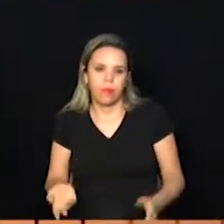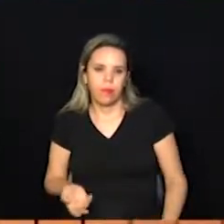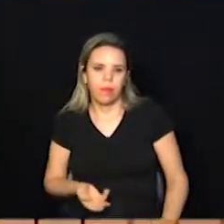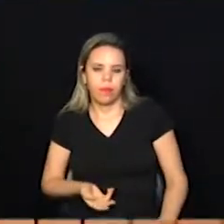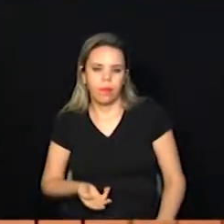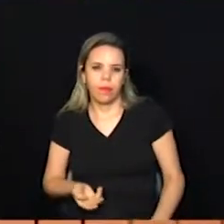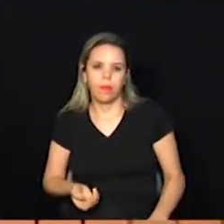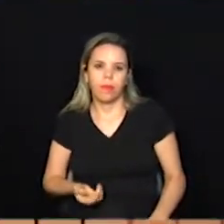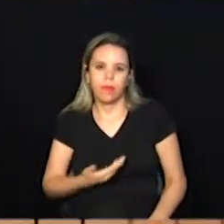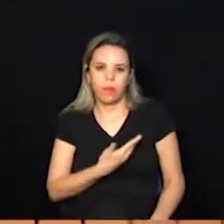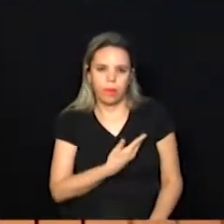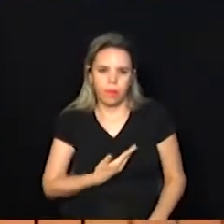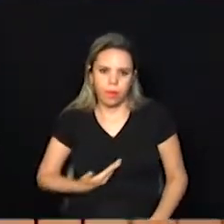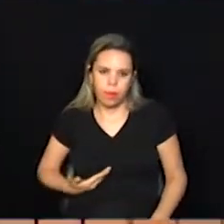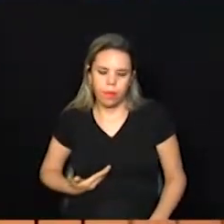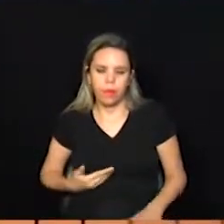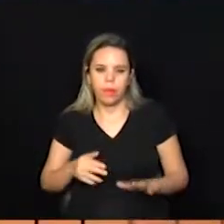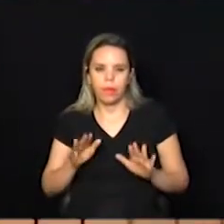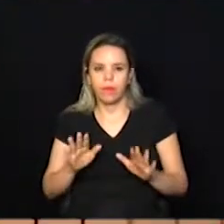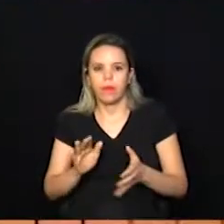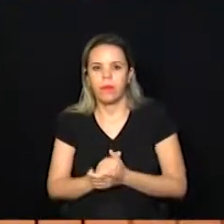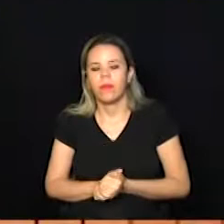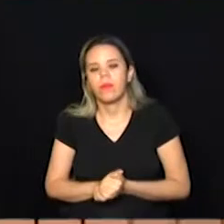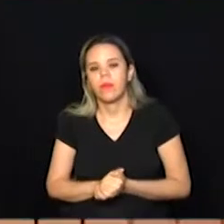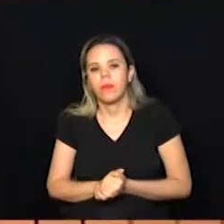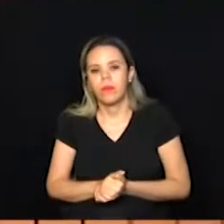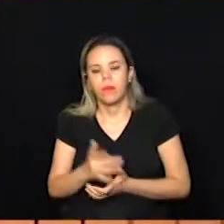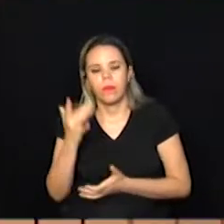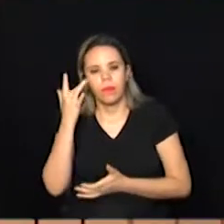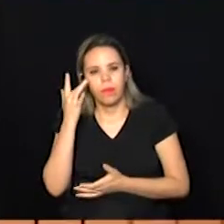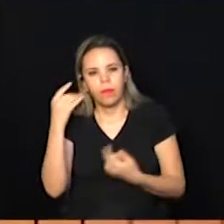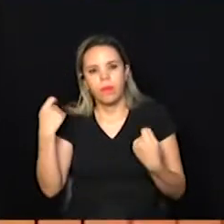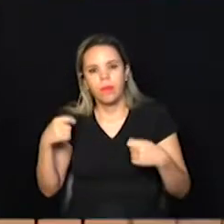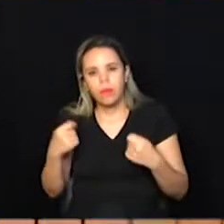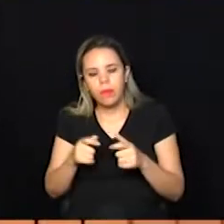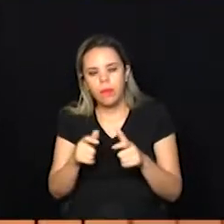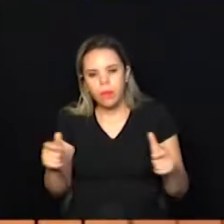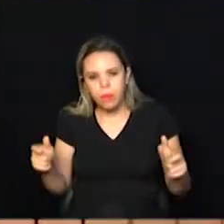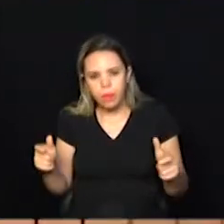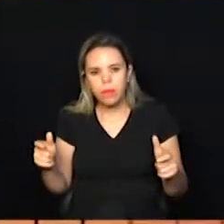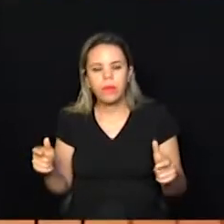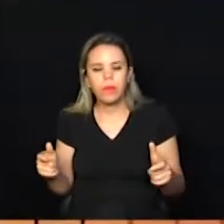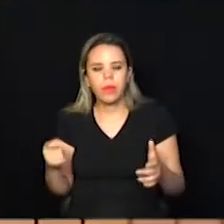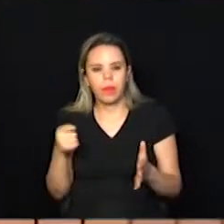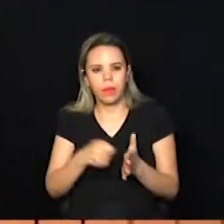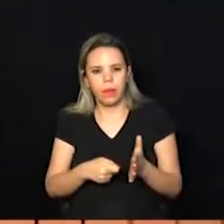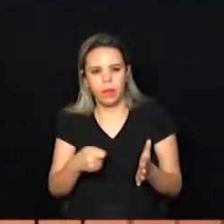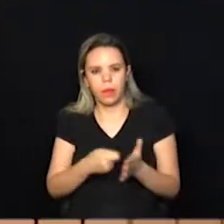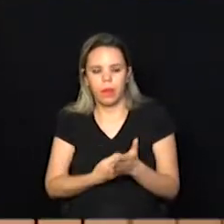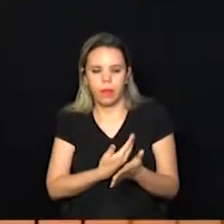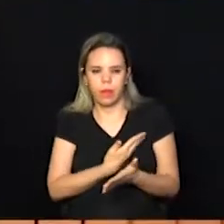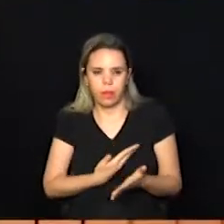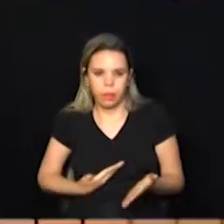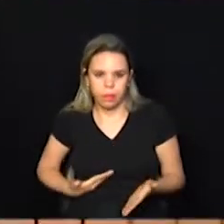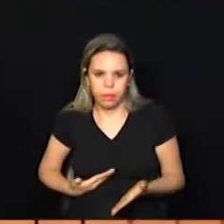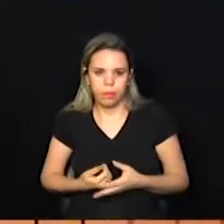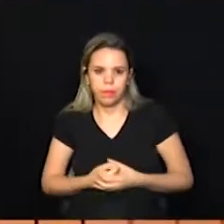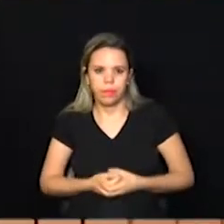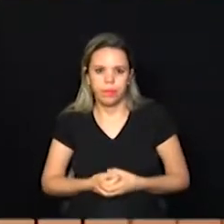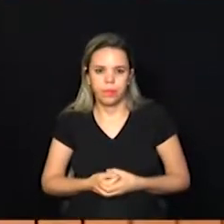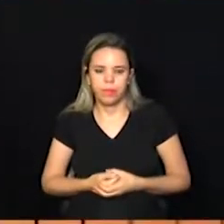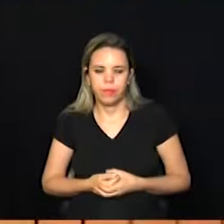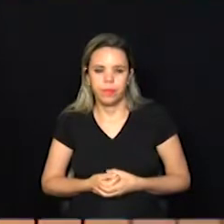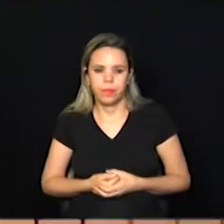de governo, né? Mas acho que a gente precisa ampliar isso para uma política de Estado, né? E,